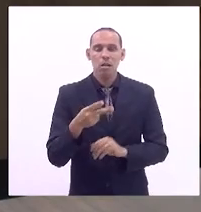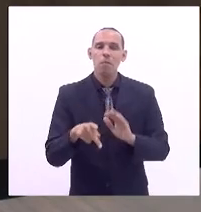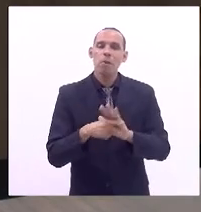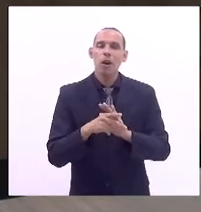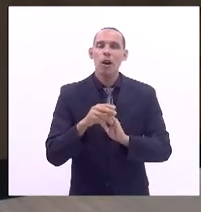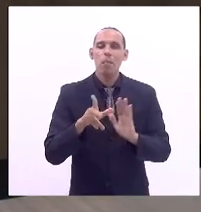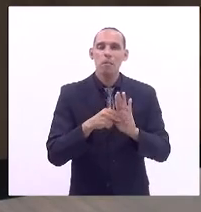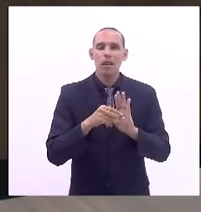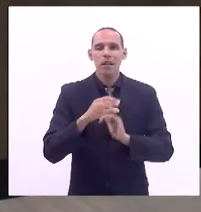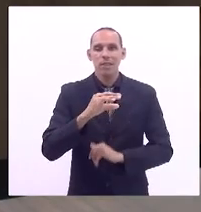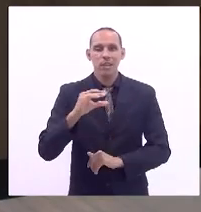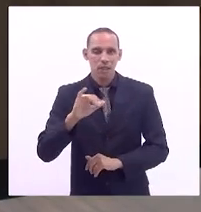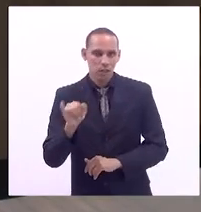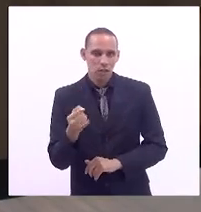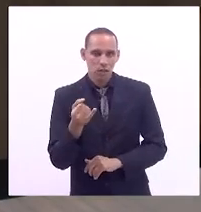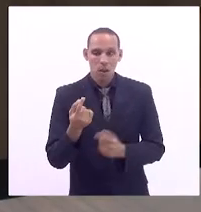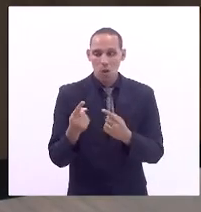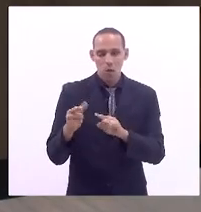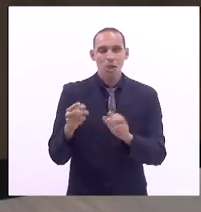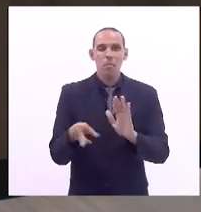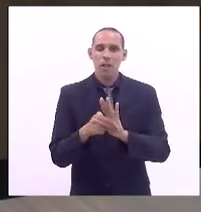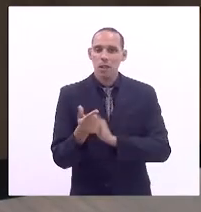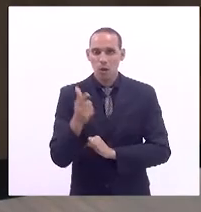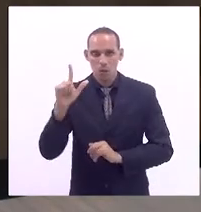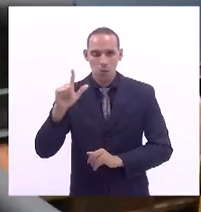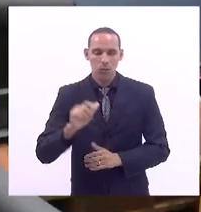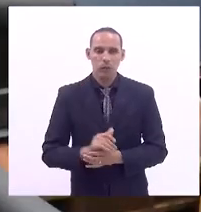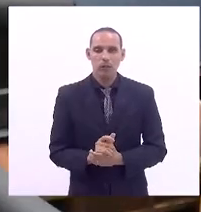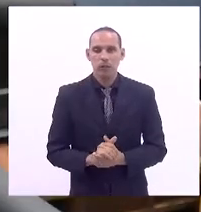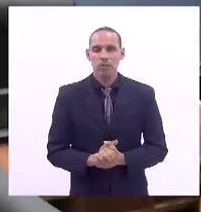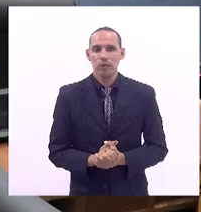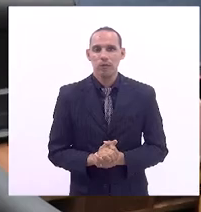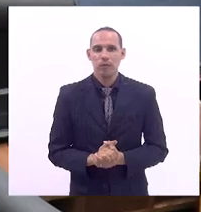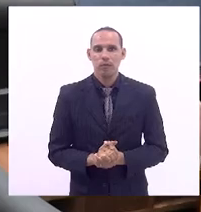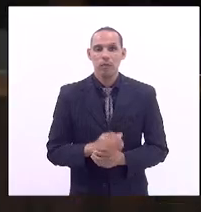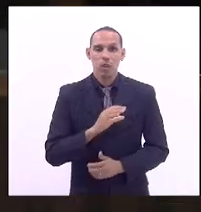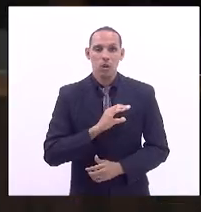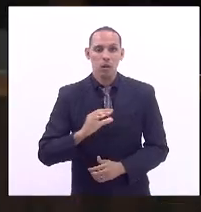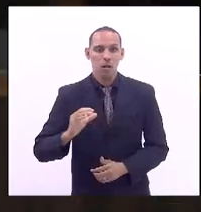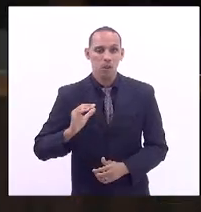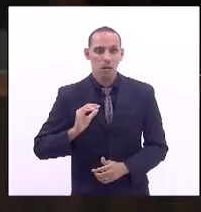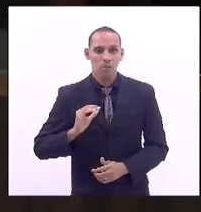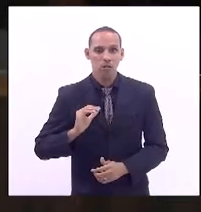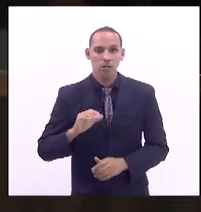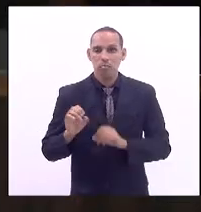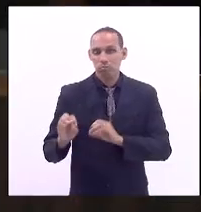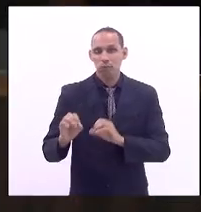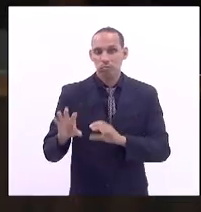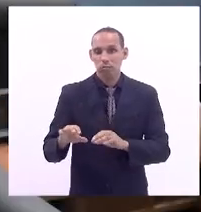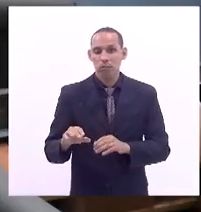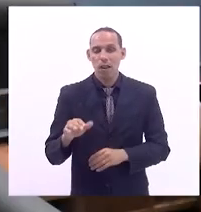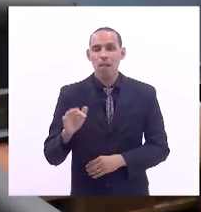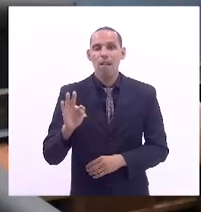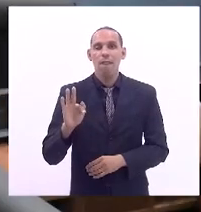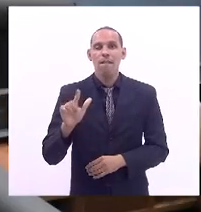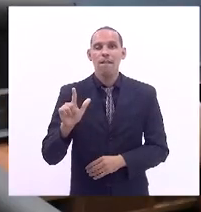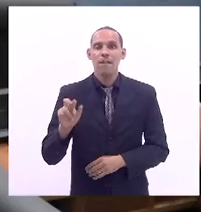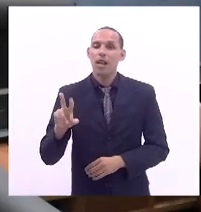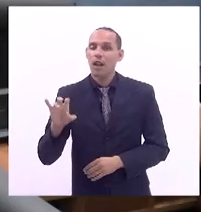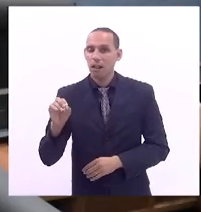da ccj contrário as demais emendas e pela comissão de educação Deputado Flávio